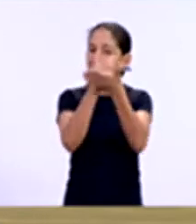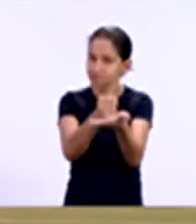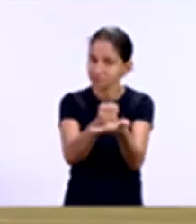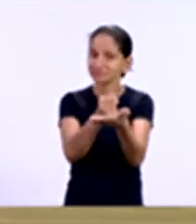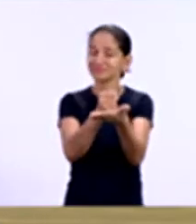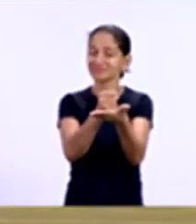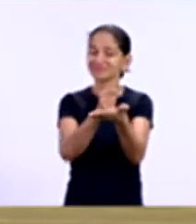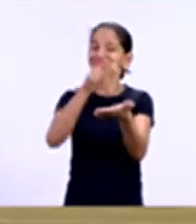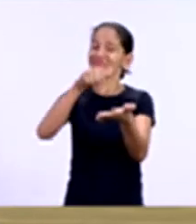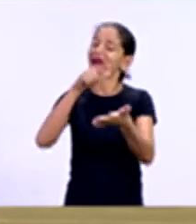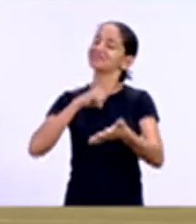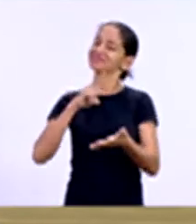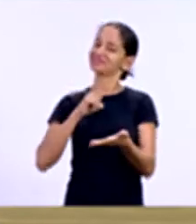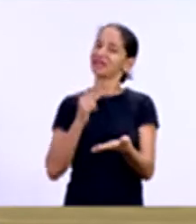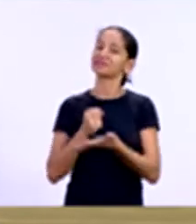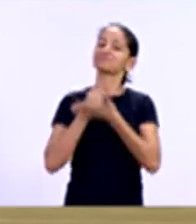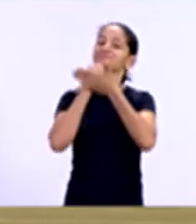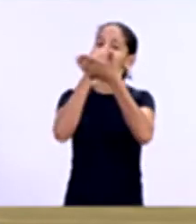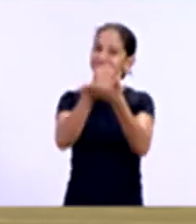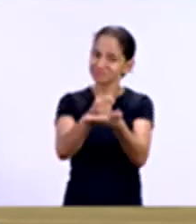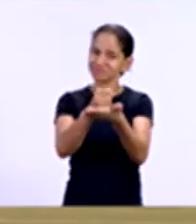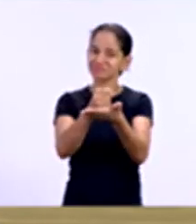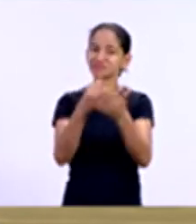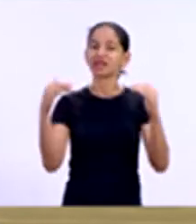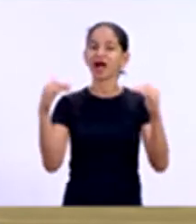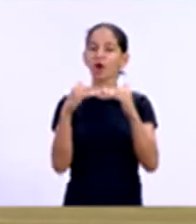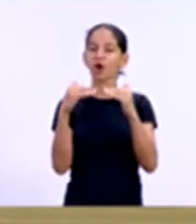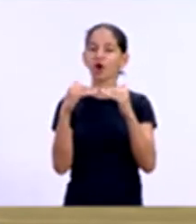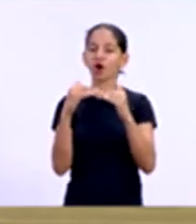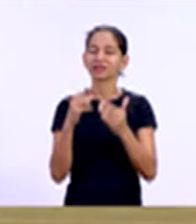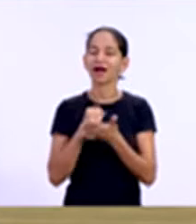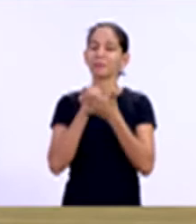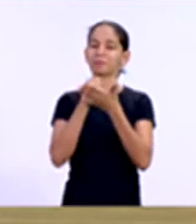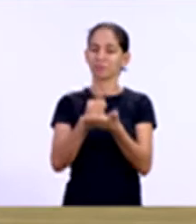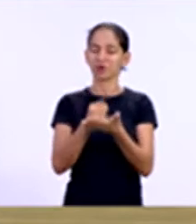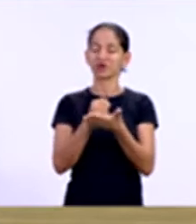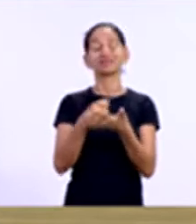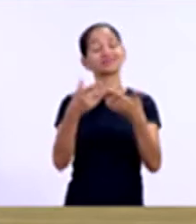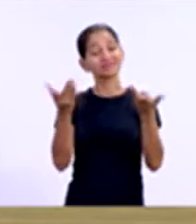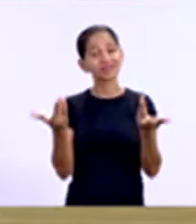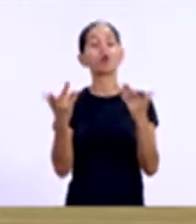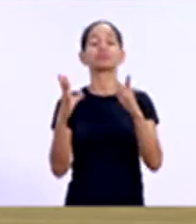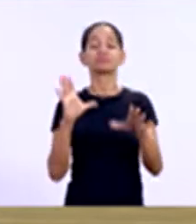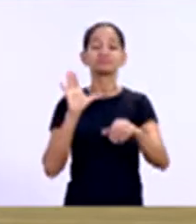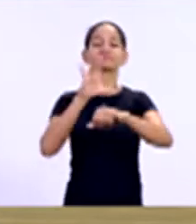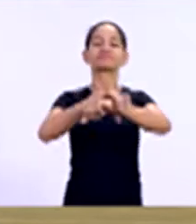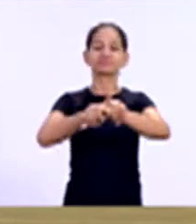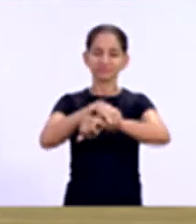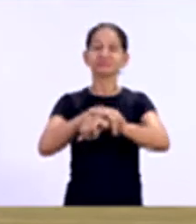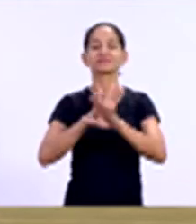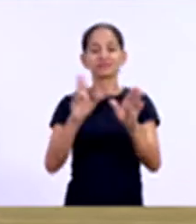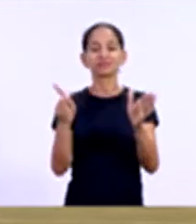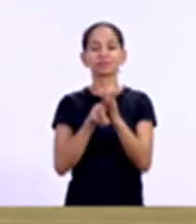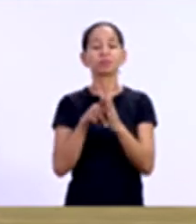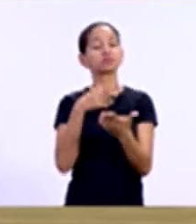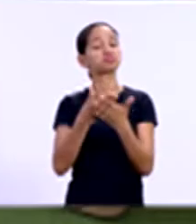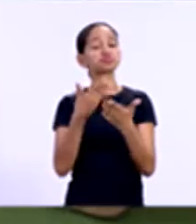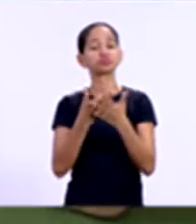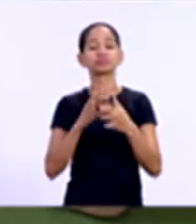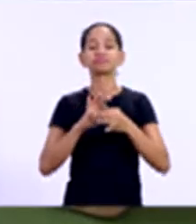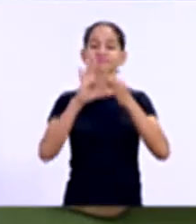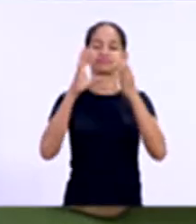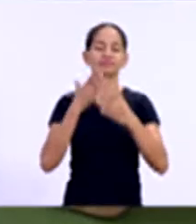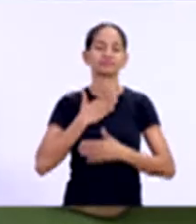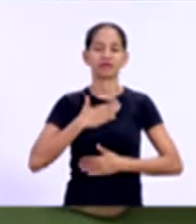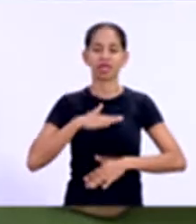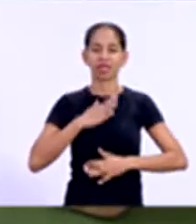Então, a legislação, a norma é que nos ampara, né, que nos assegura essa modalidade de ensino. Isso mesmo. Então, veja